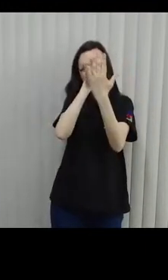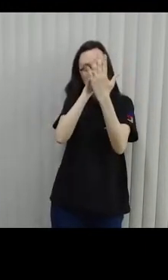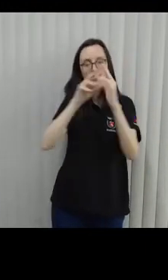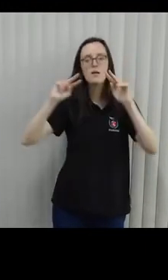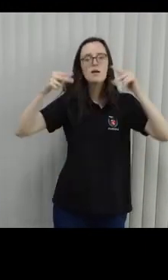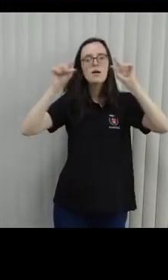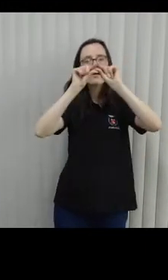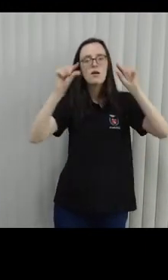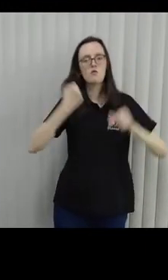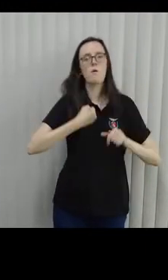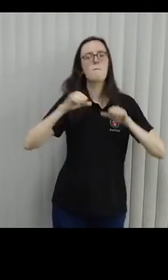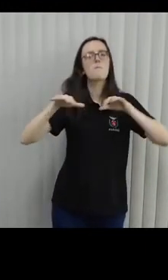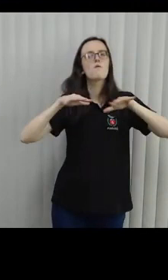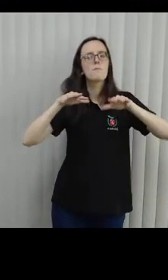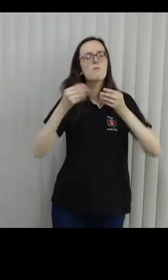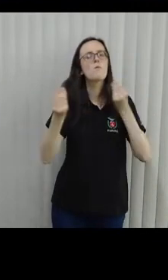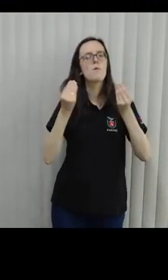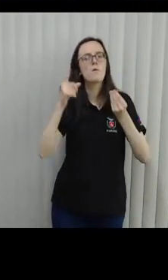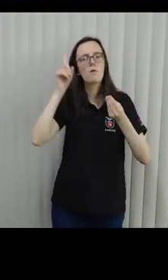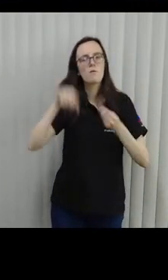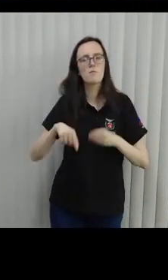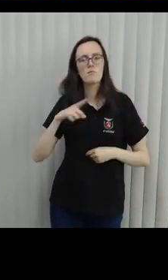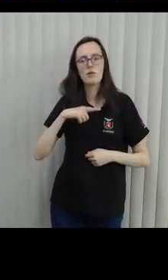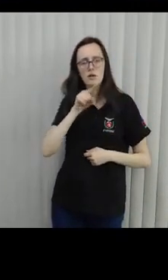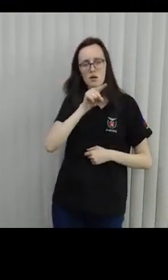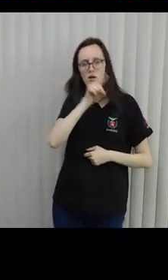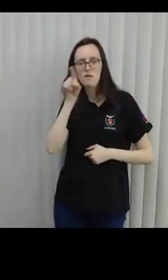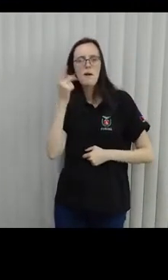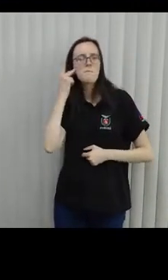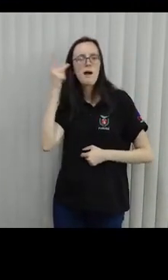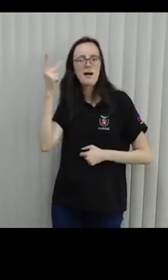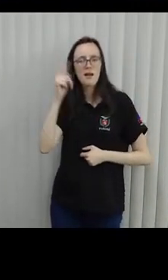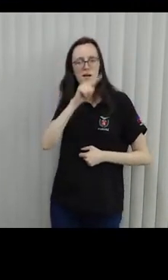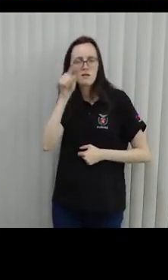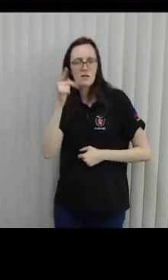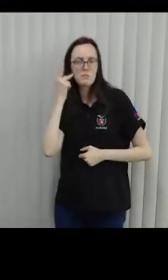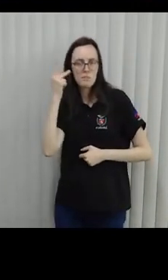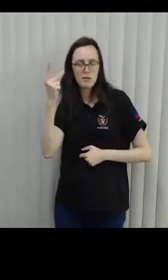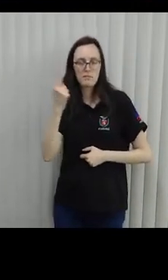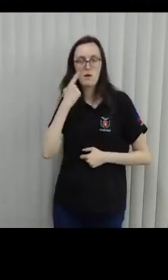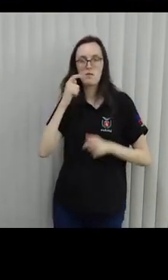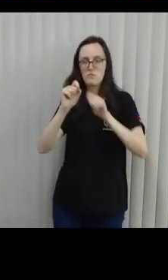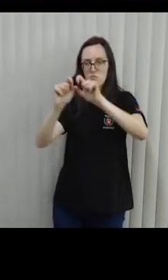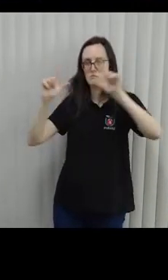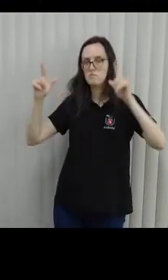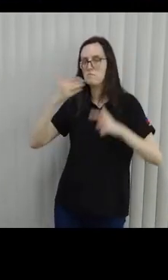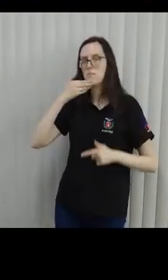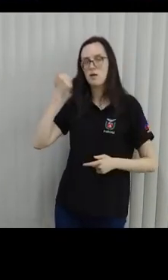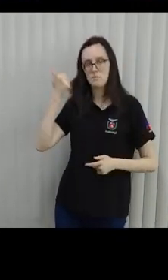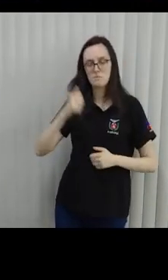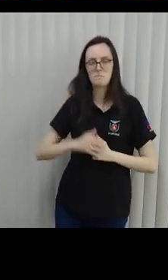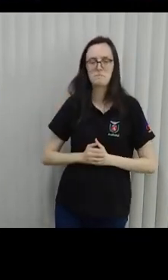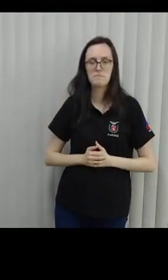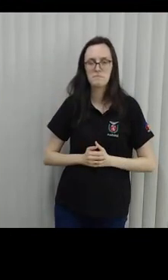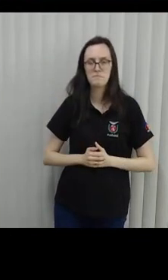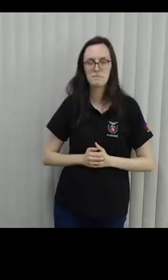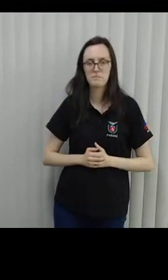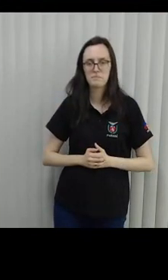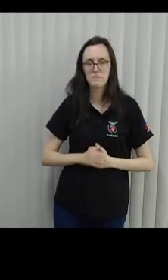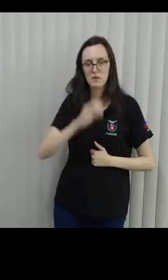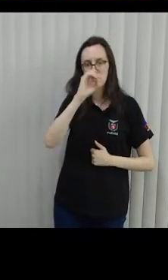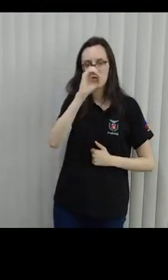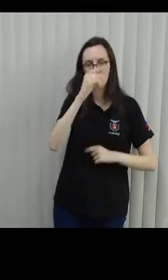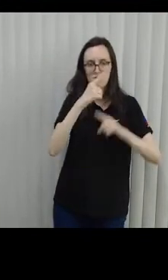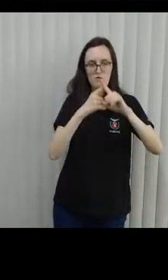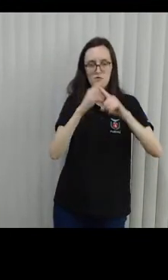de movimento, a gente tem um vá para, deixa eu dar um zoom aqui para a gente enxergar melhor. Eu vou colocar 0 no X e